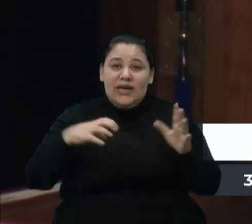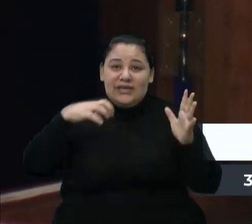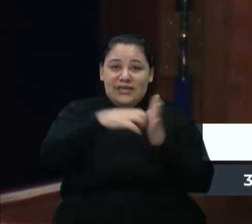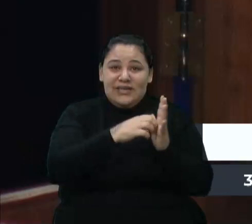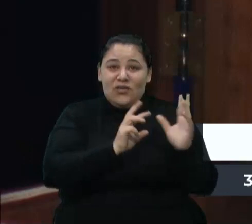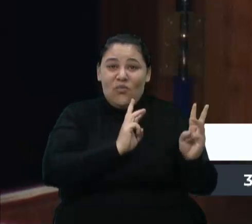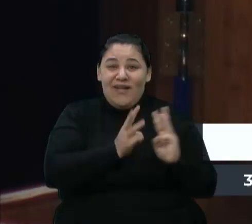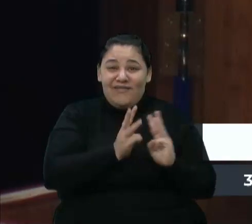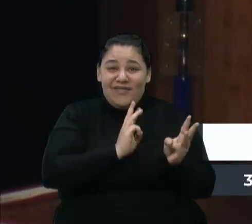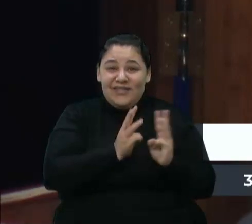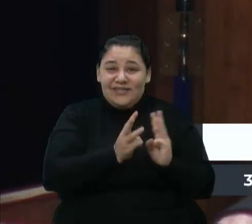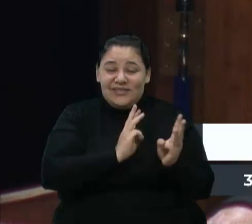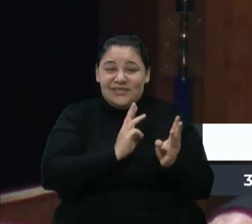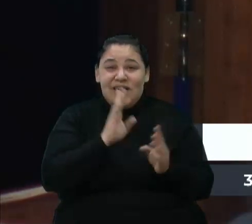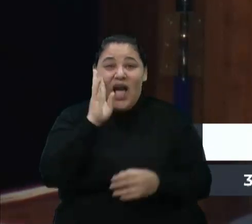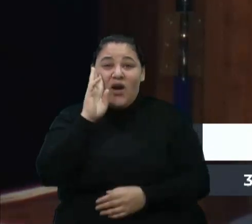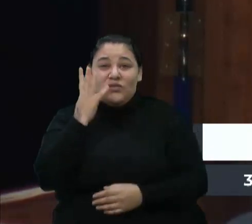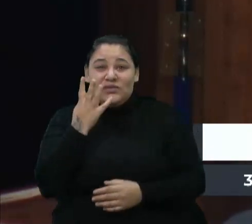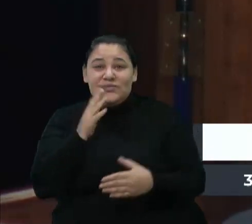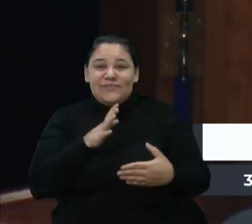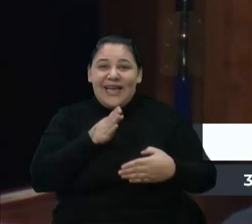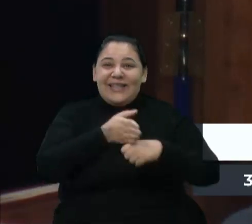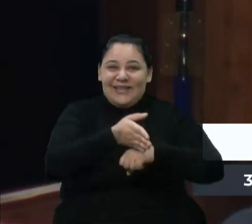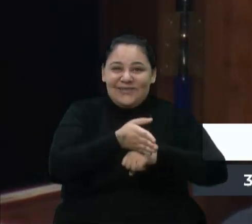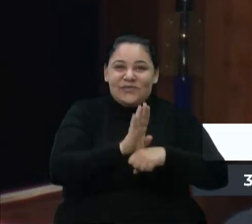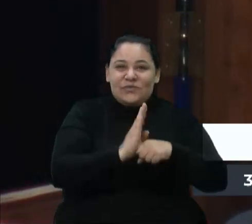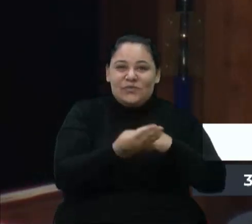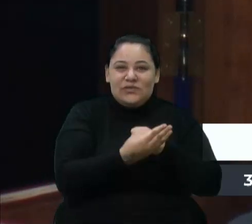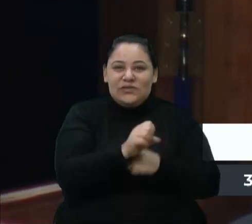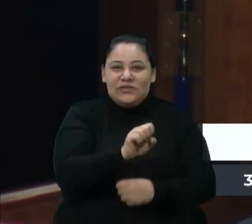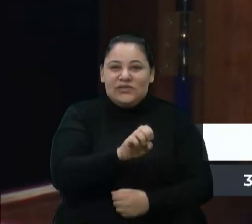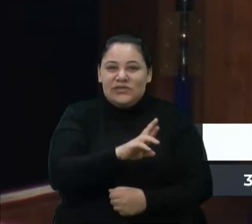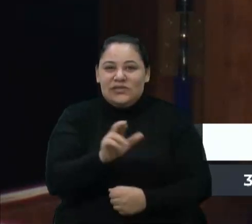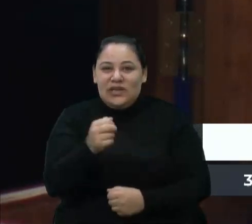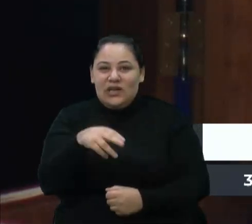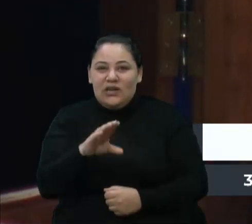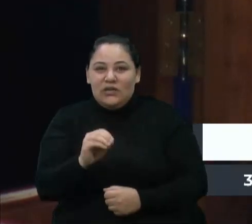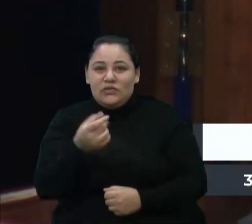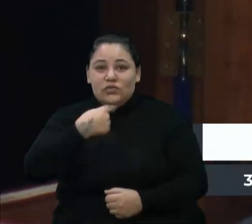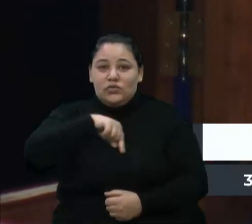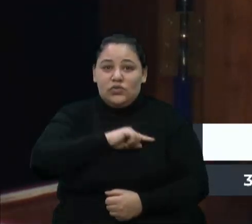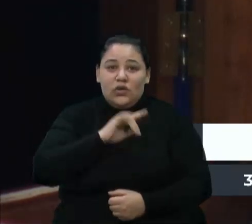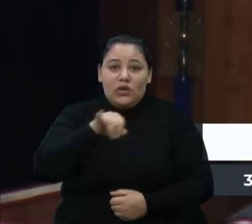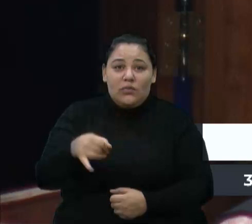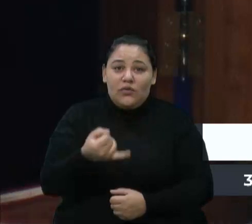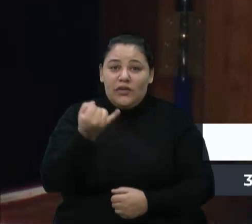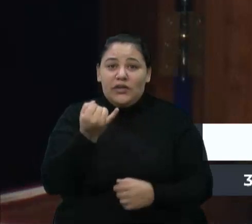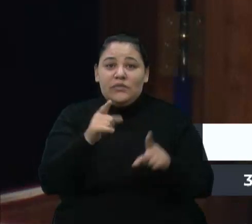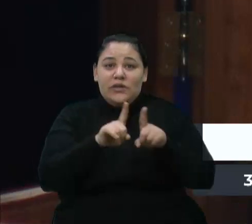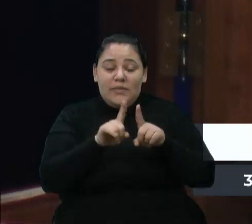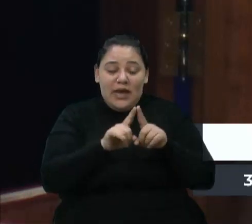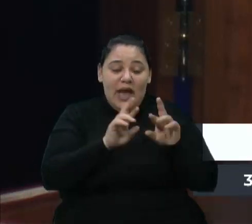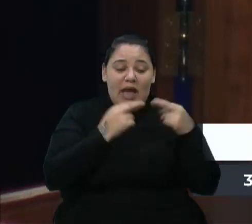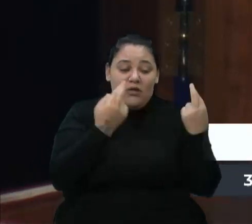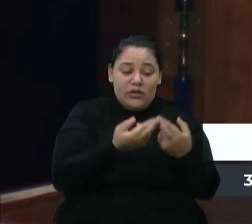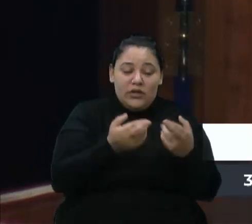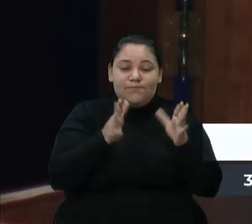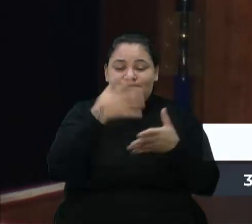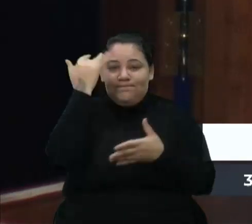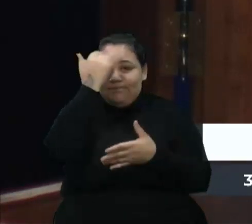van que aconteceu naquela entrada. Uma parte. Aproveitamos, então, a reunião com o prefeito e